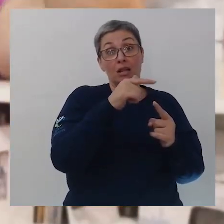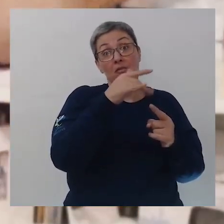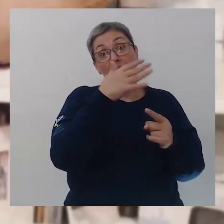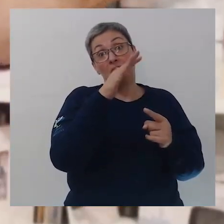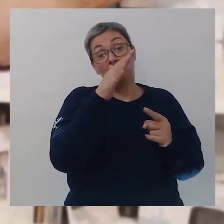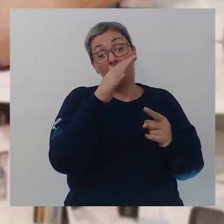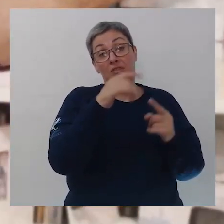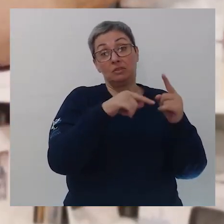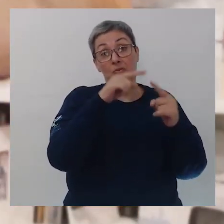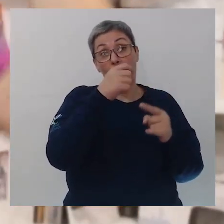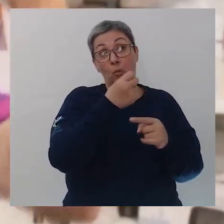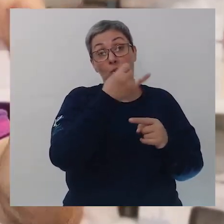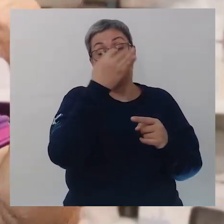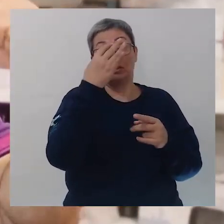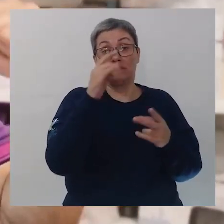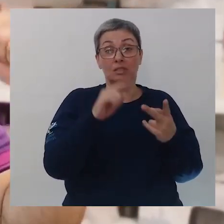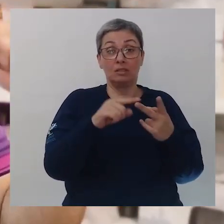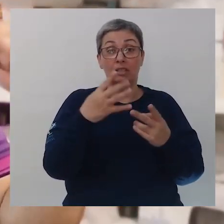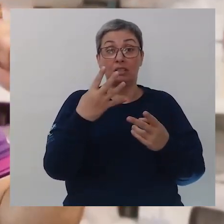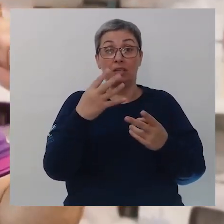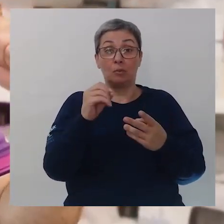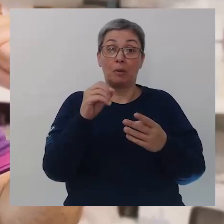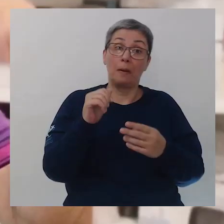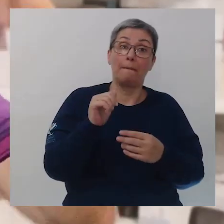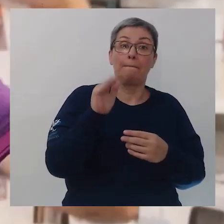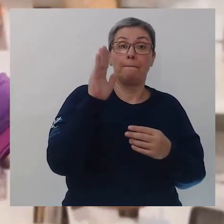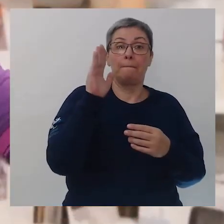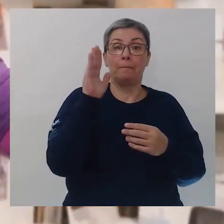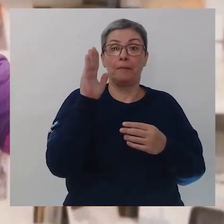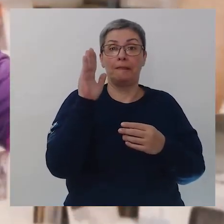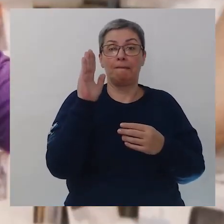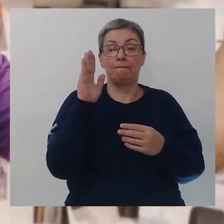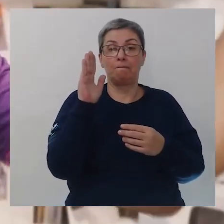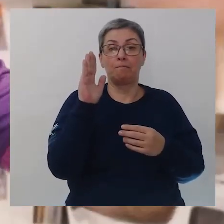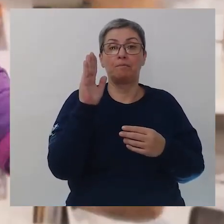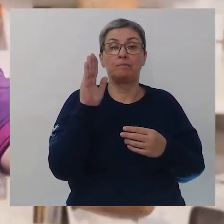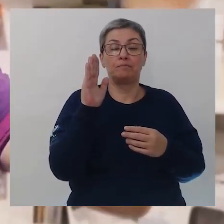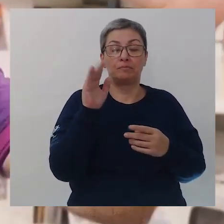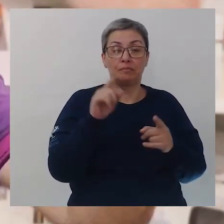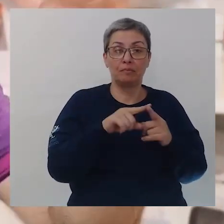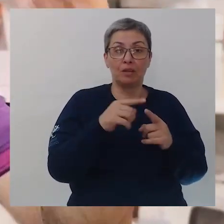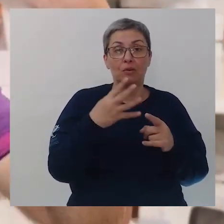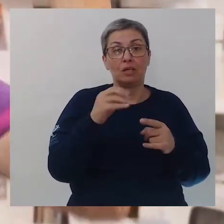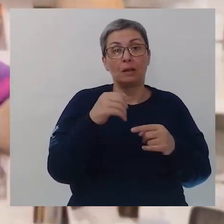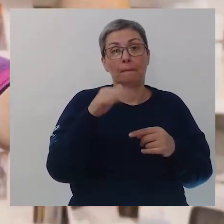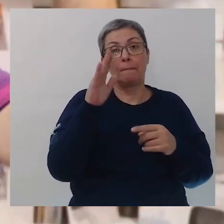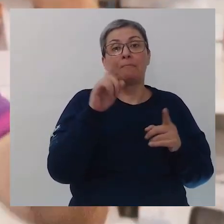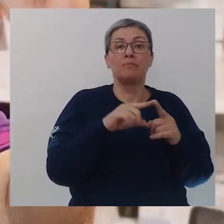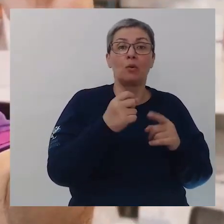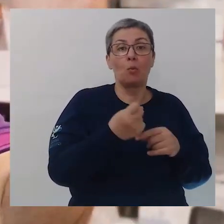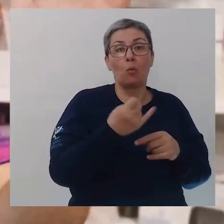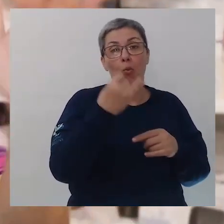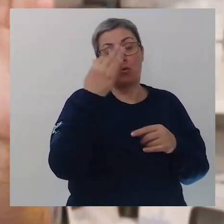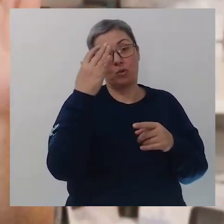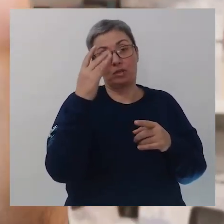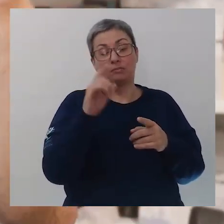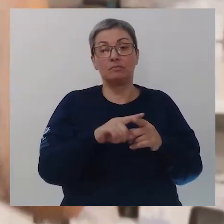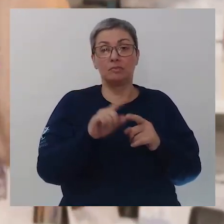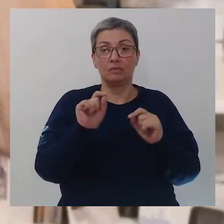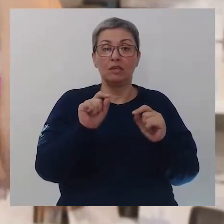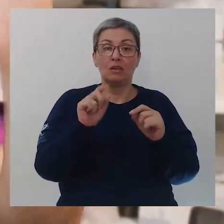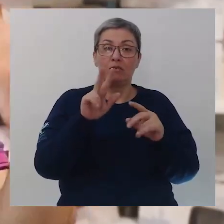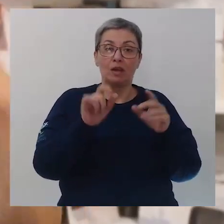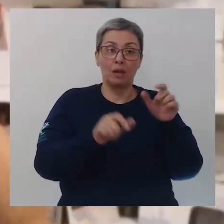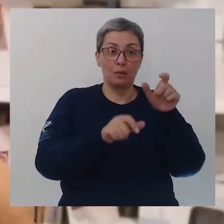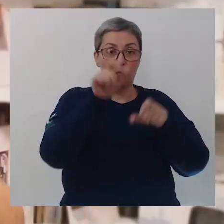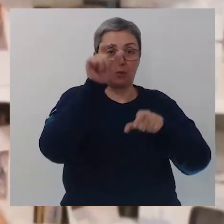tenho tantos. De 40 a mais, né, de 40 em diante, eu tenho X números. E aí